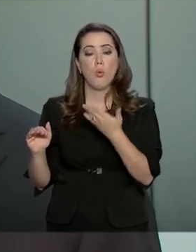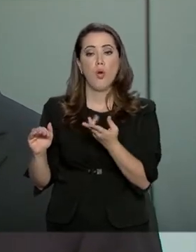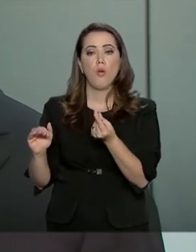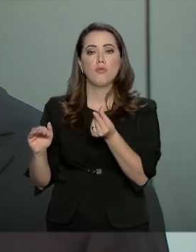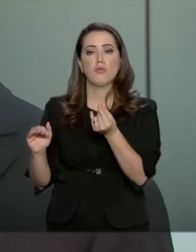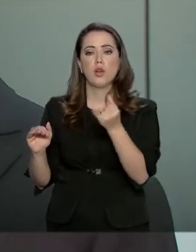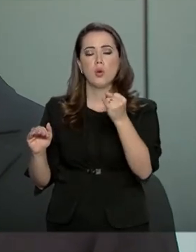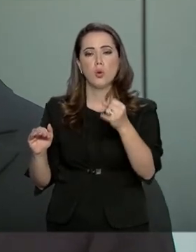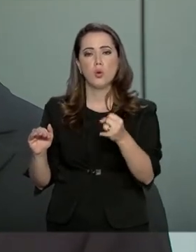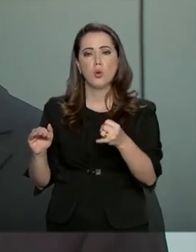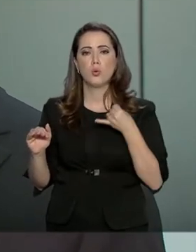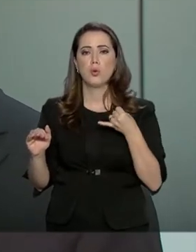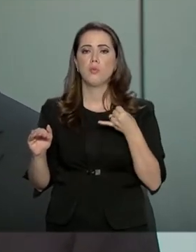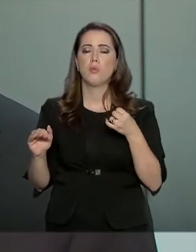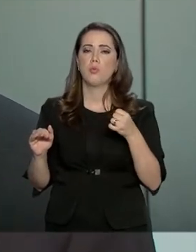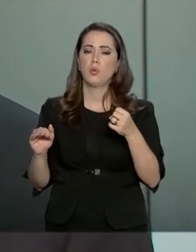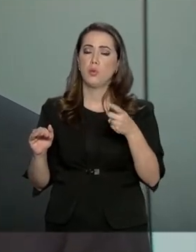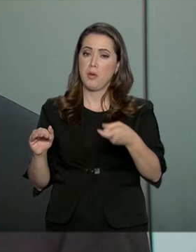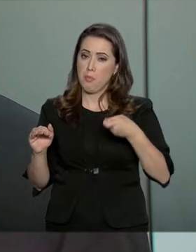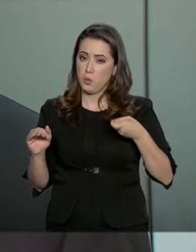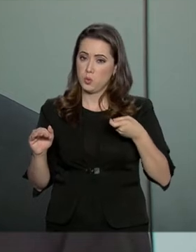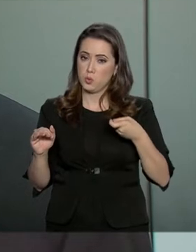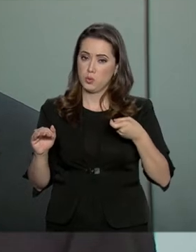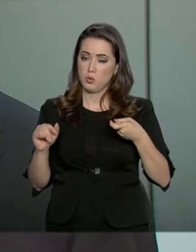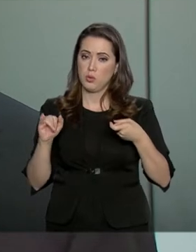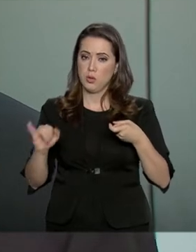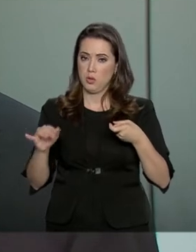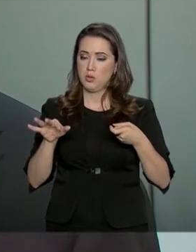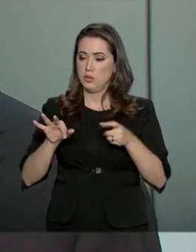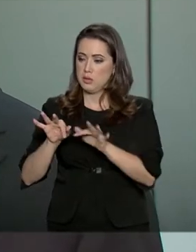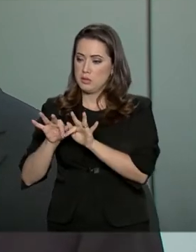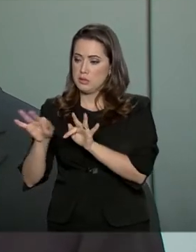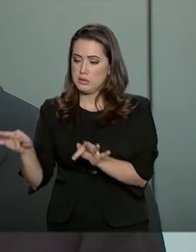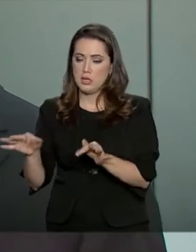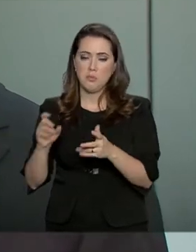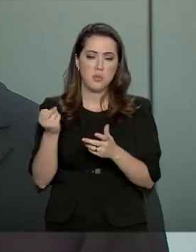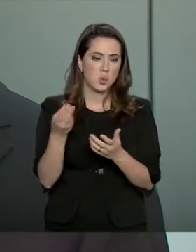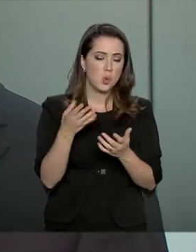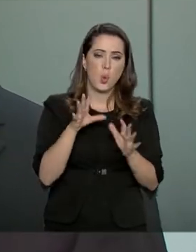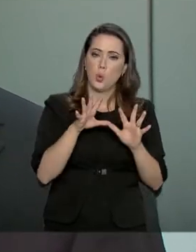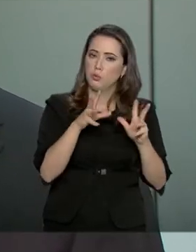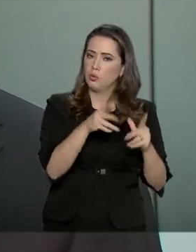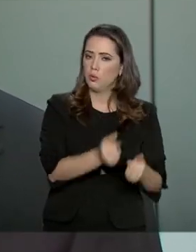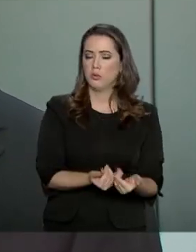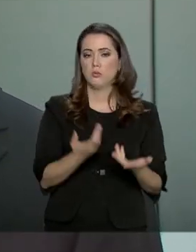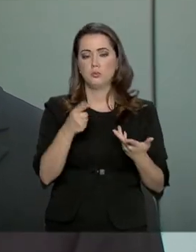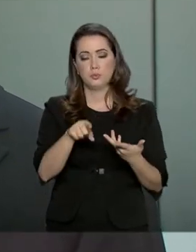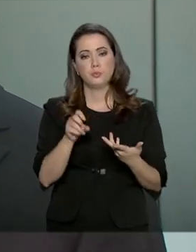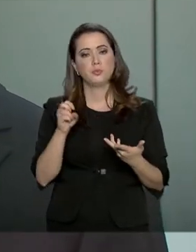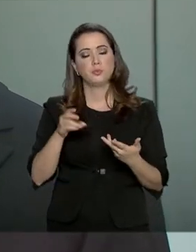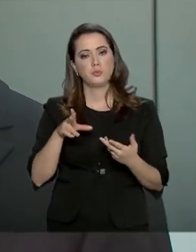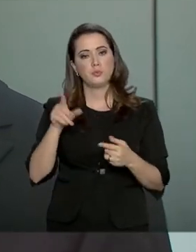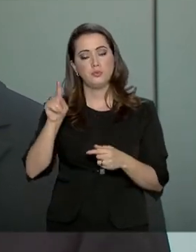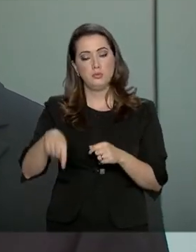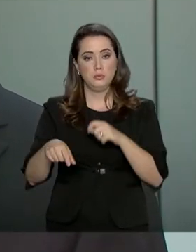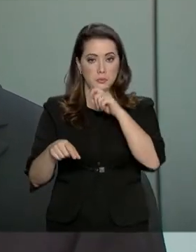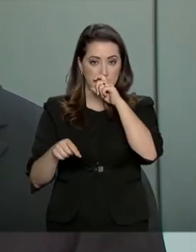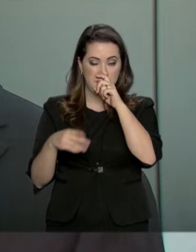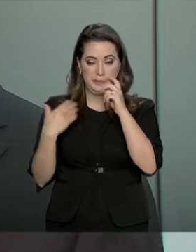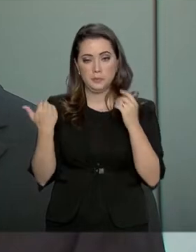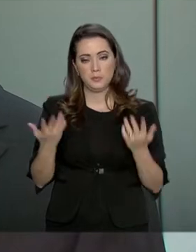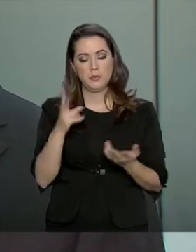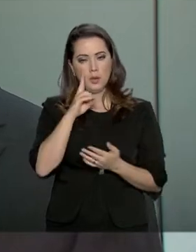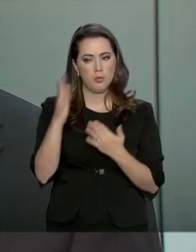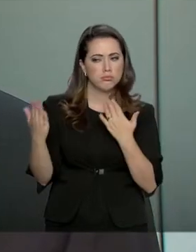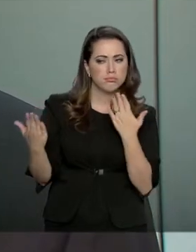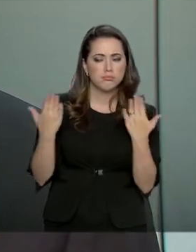que o imposto é pelo pelas duas opções completas utilizando o desconto padrão então ele